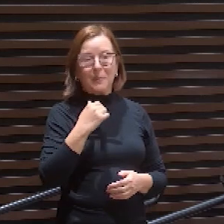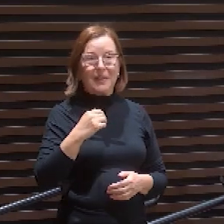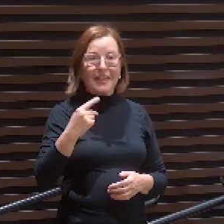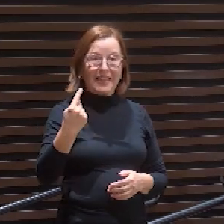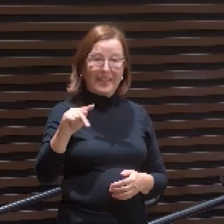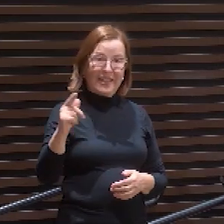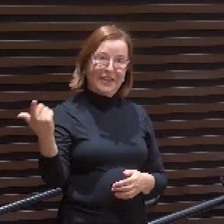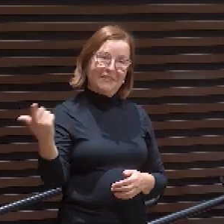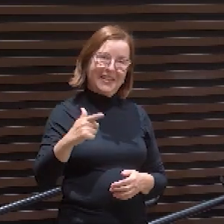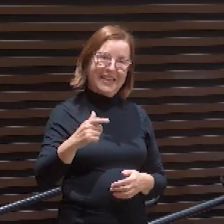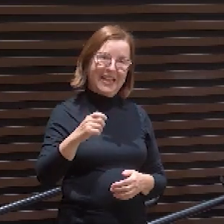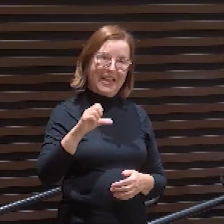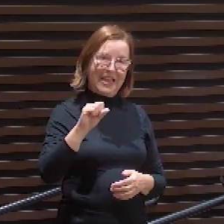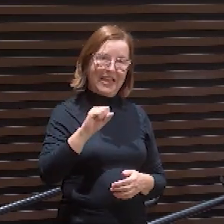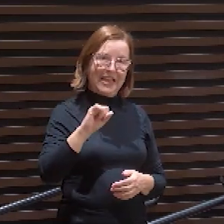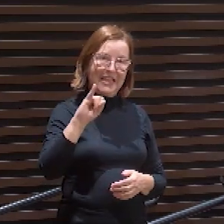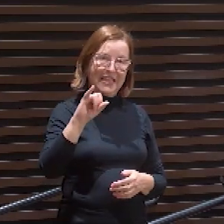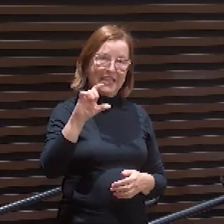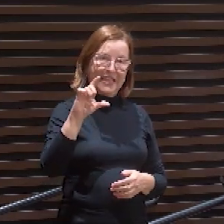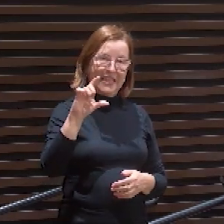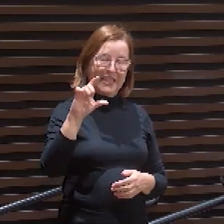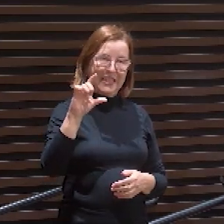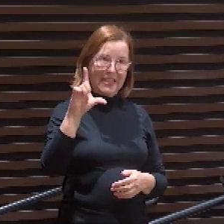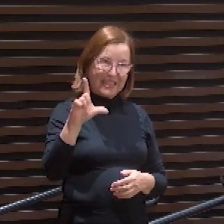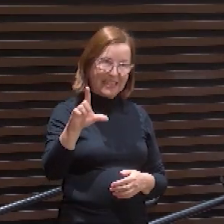Siló. Quem é Siló?